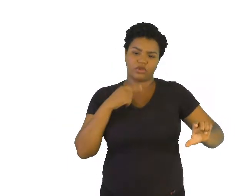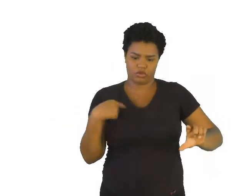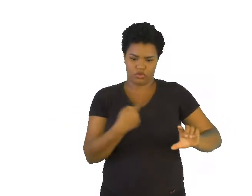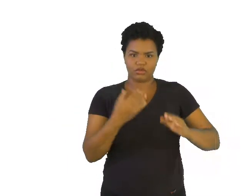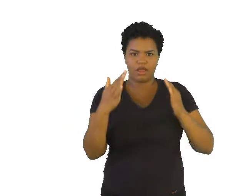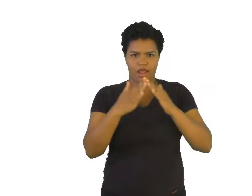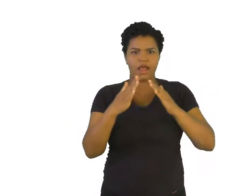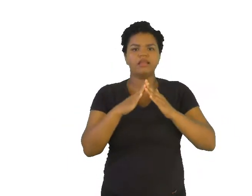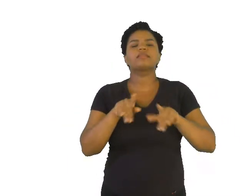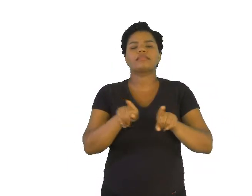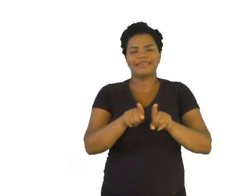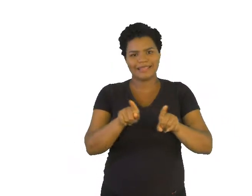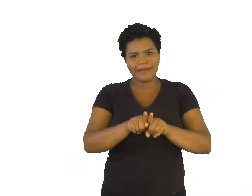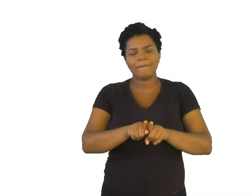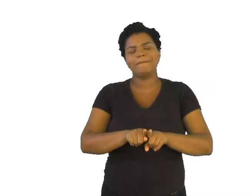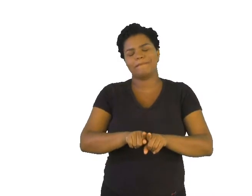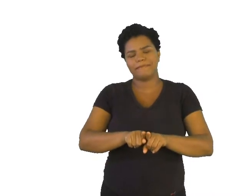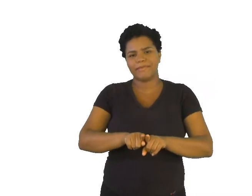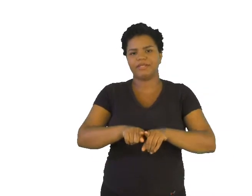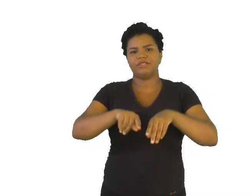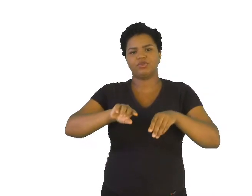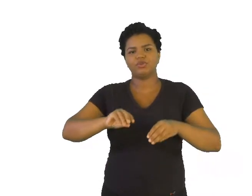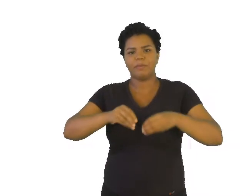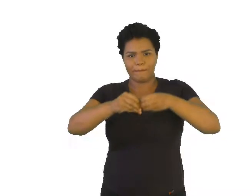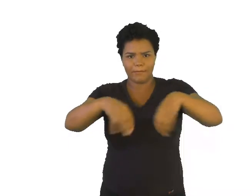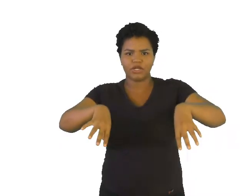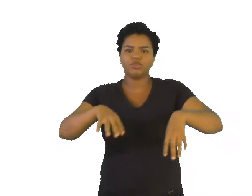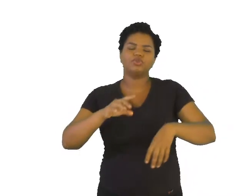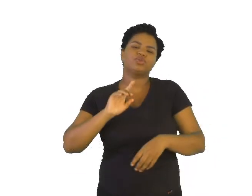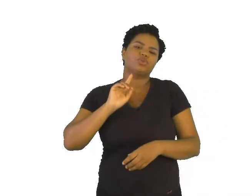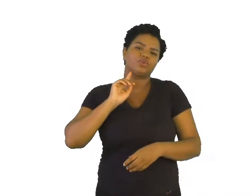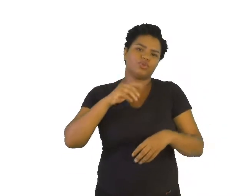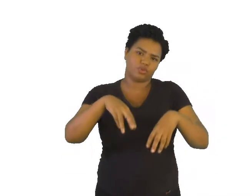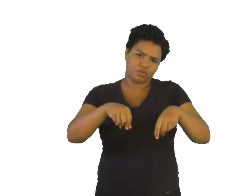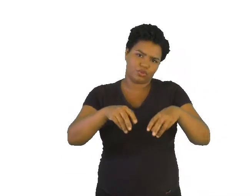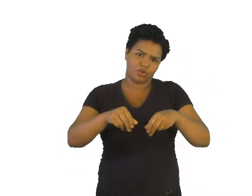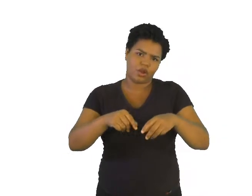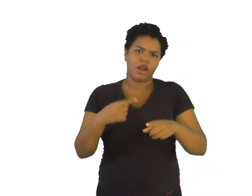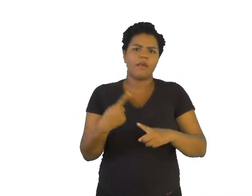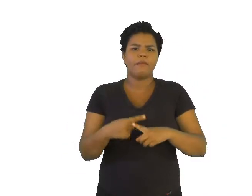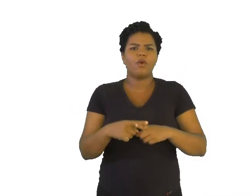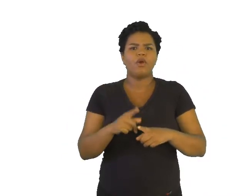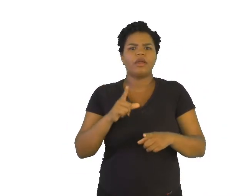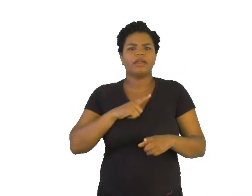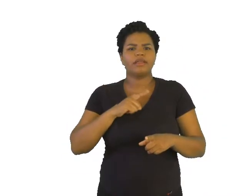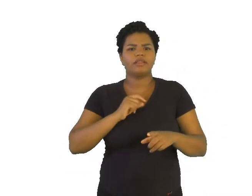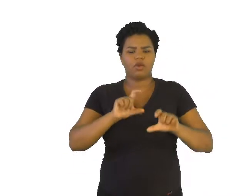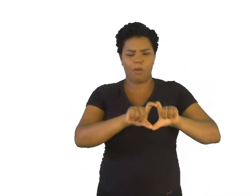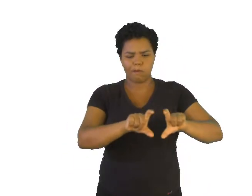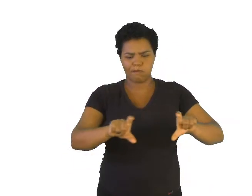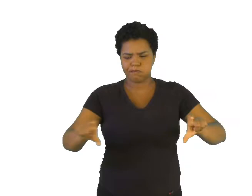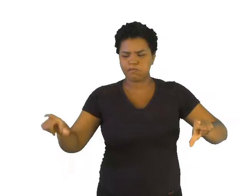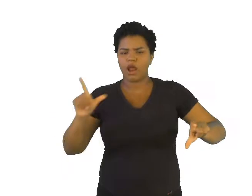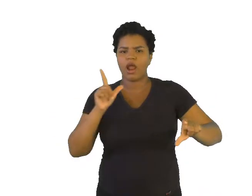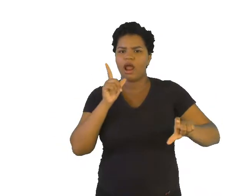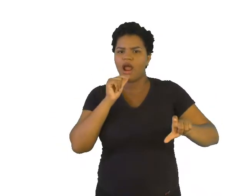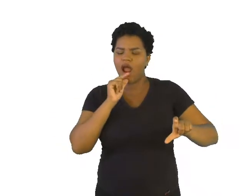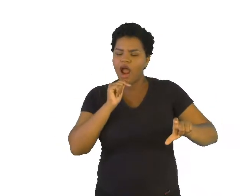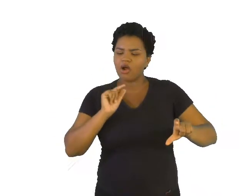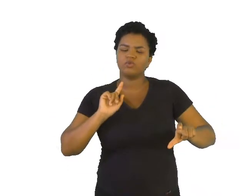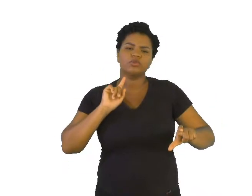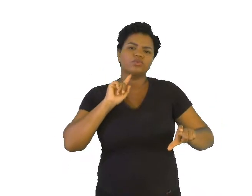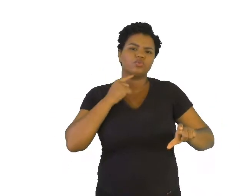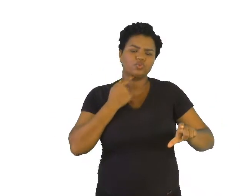solo, a fossa. Por que é que temos o esgoto, a coleta seletiva? Por quê? Porque